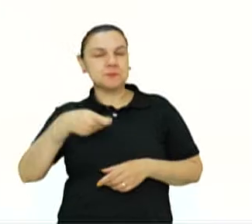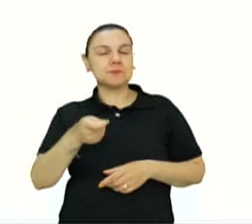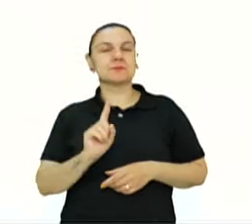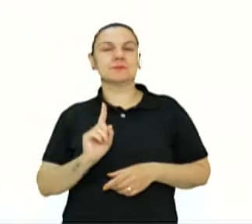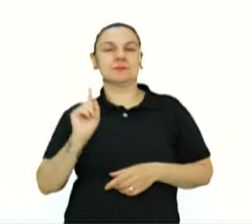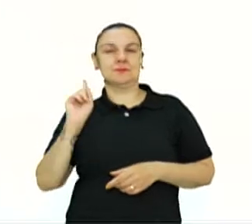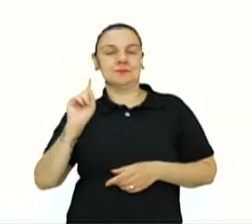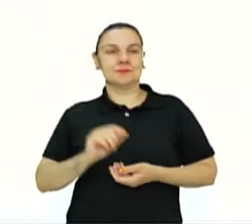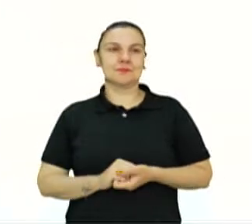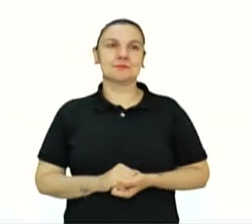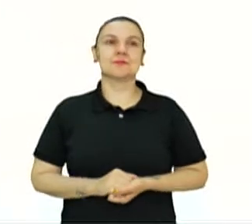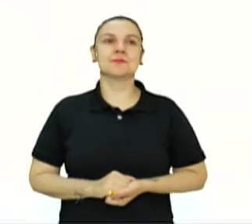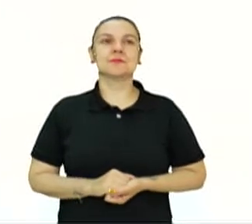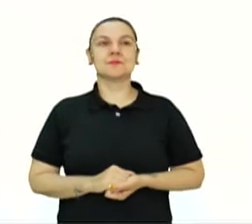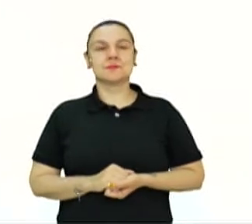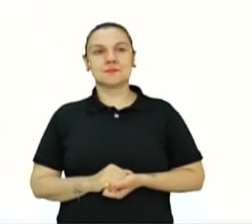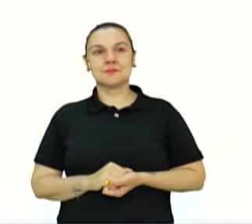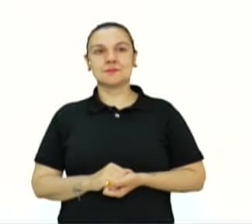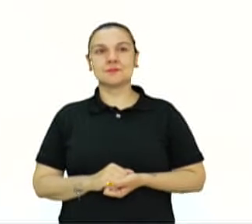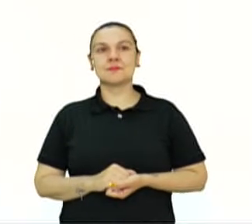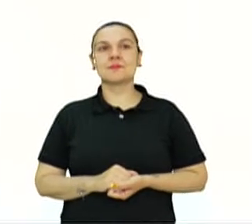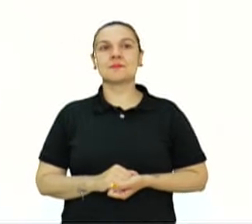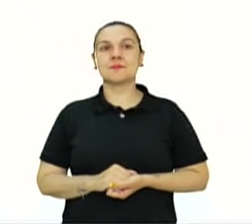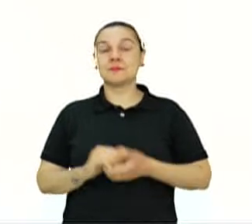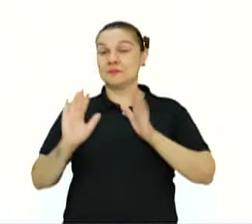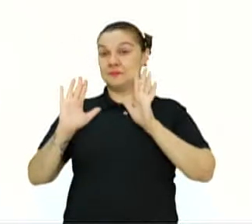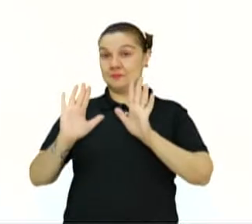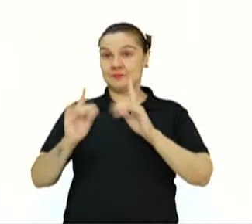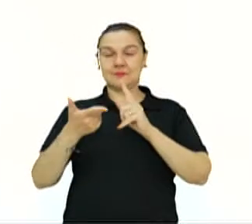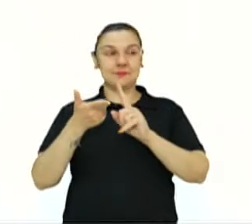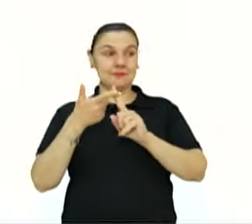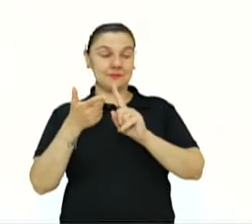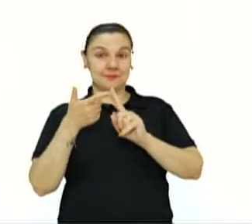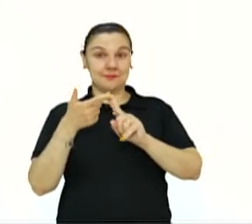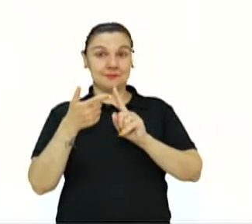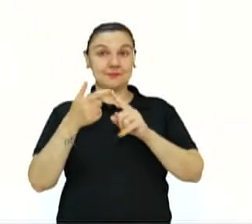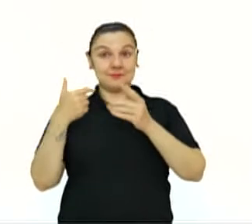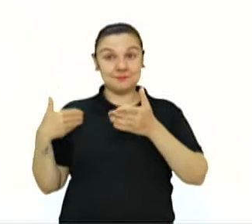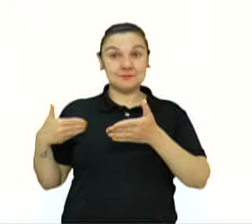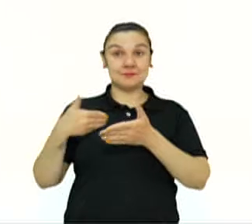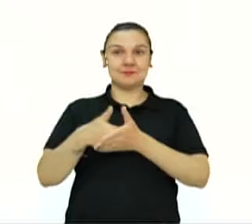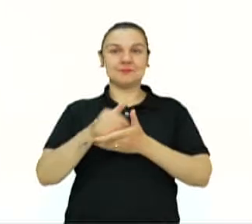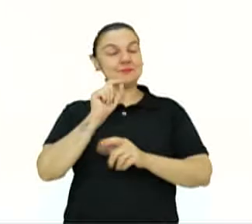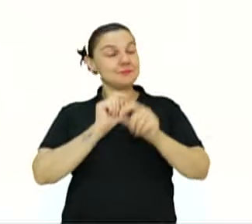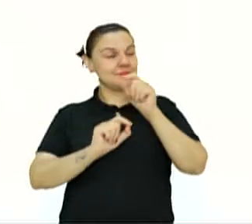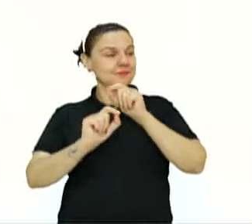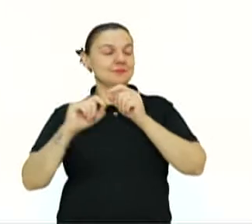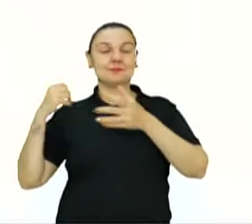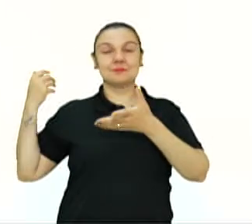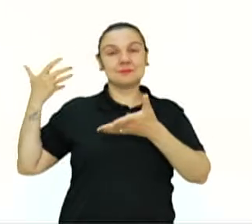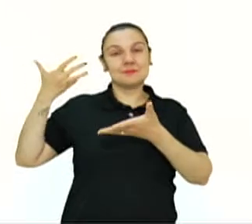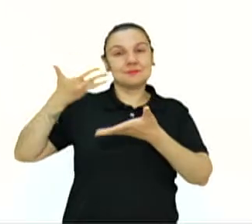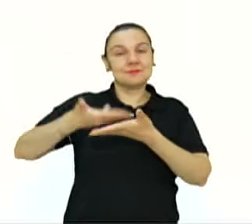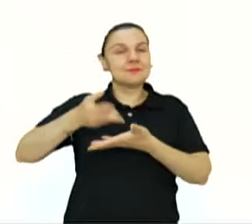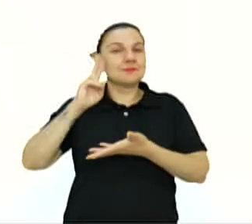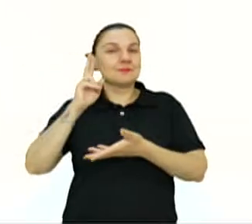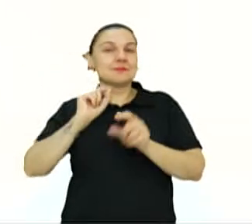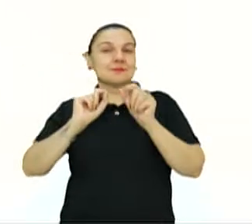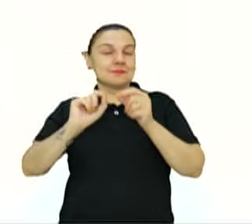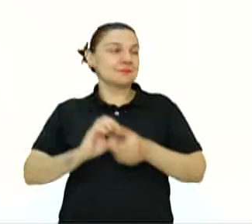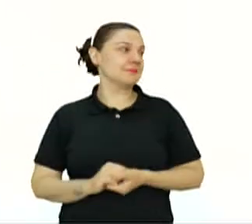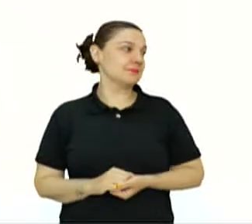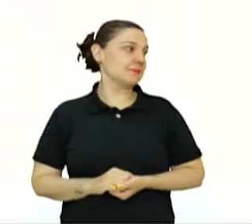do que se trata, não é? Mas antes, vamos começar aí com a nossa retomada. Então, olha